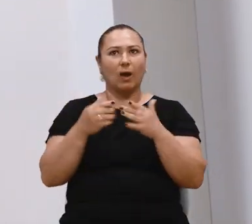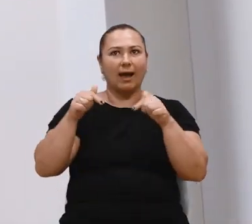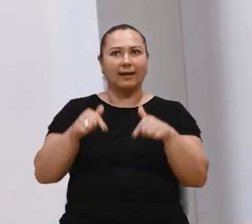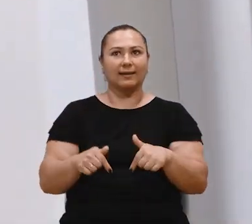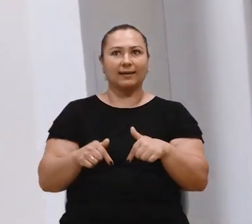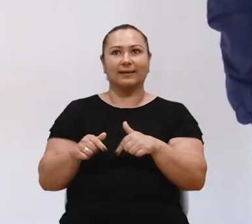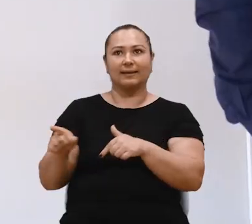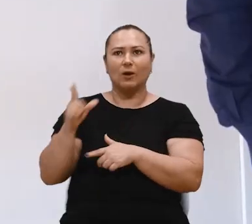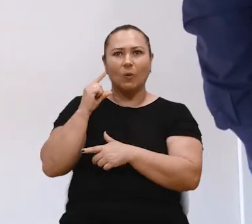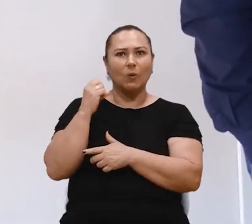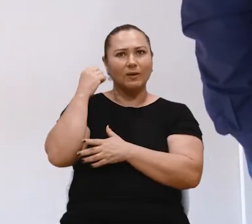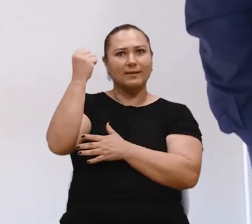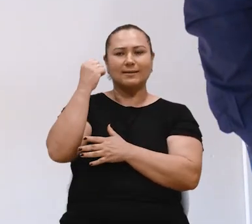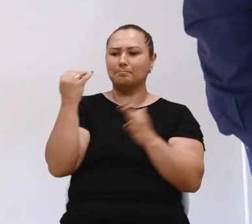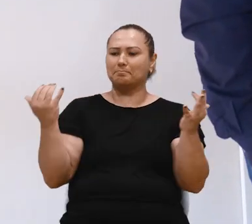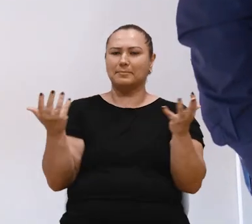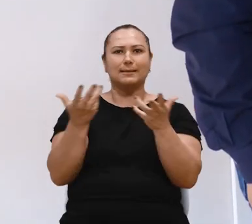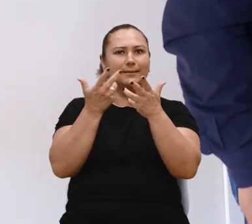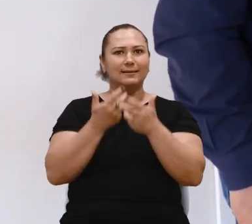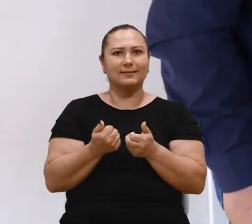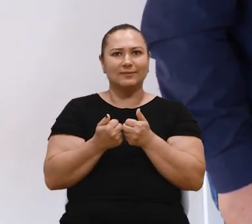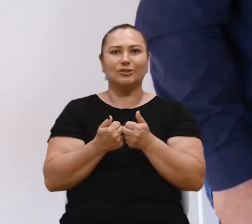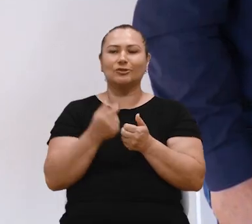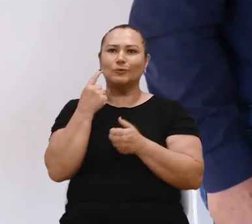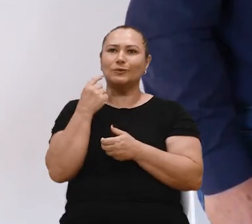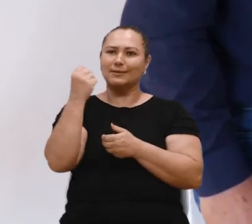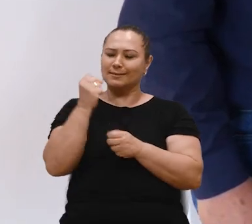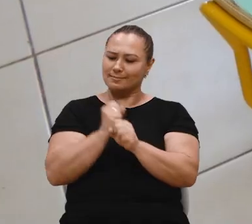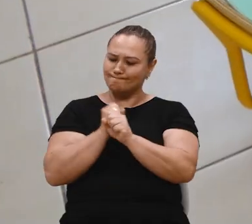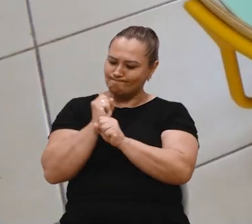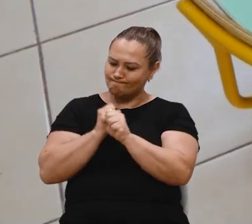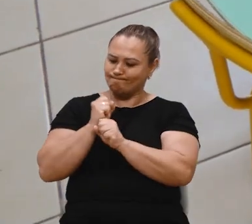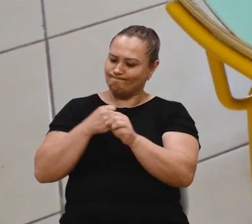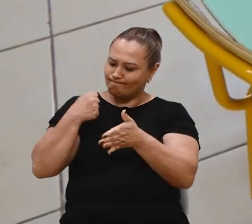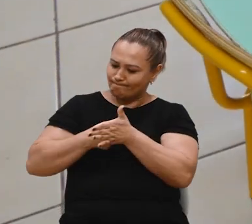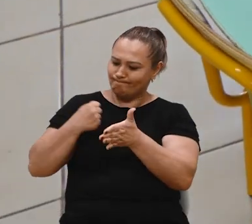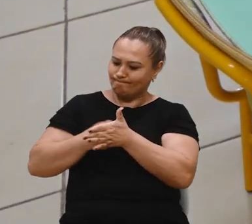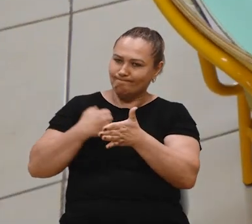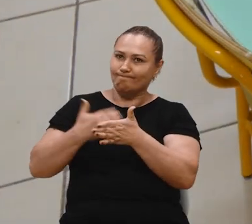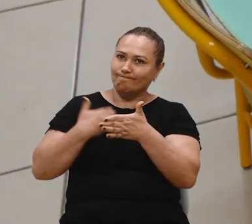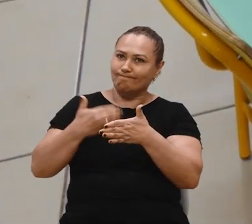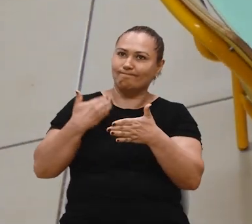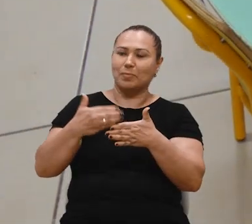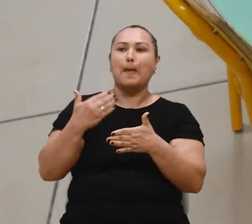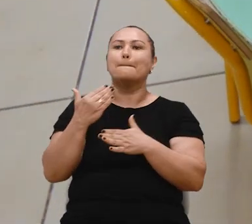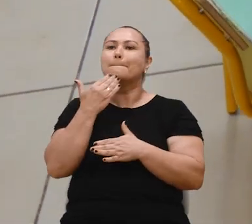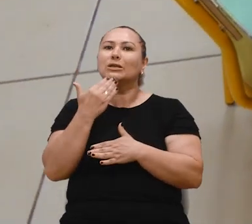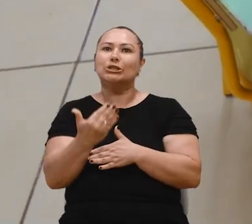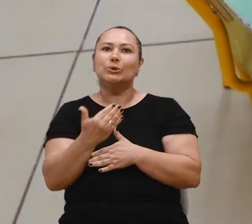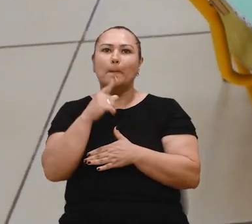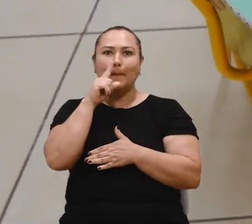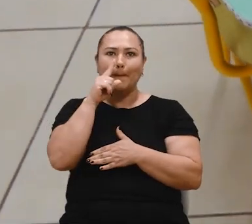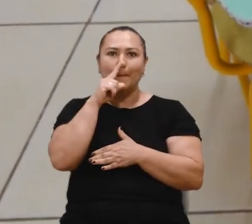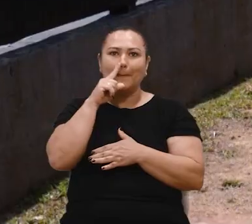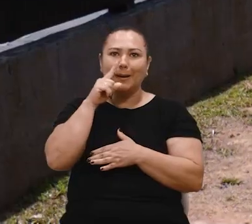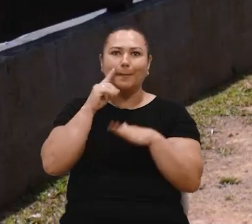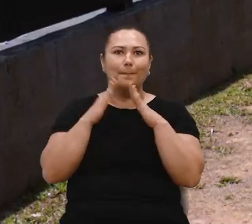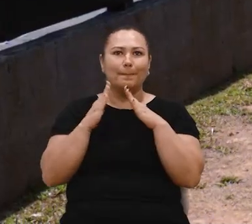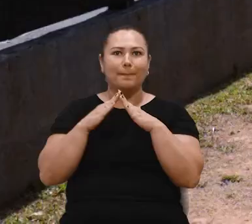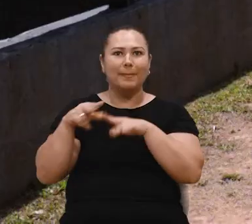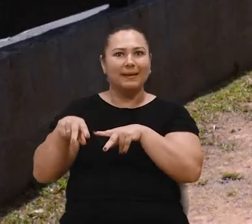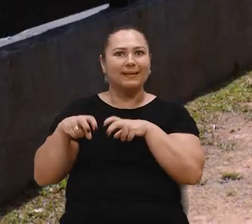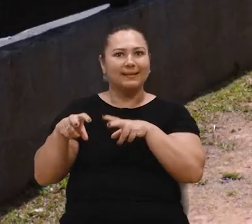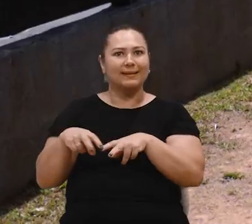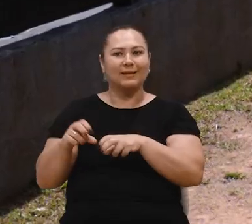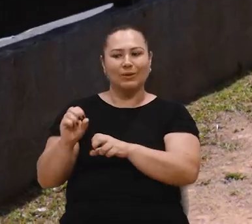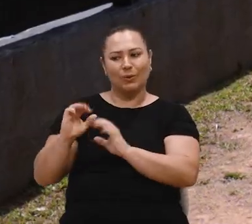Nós estamos aqui com essa conquista maravilhosa, uma conquista de muitos anos, né? Um pedido das mães aqui do interior